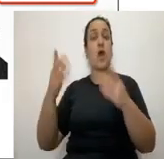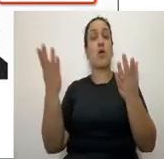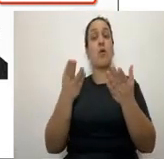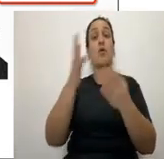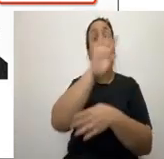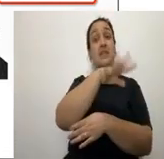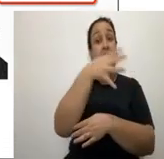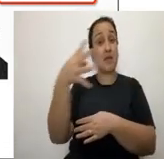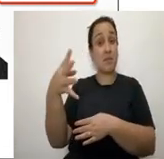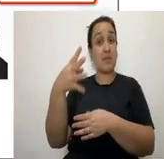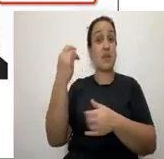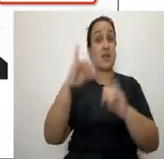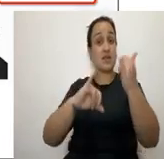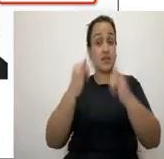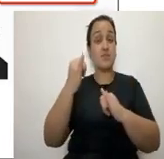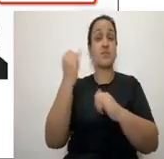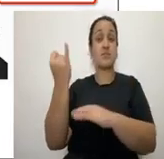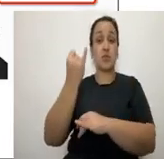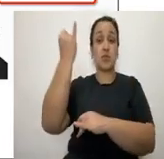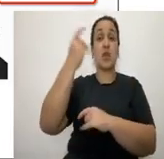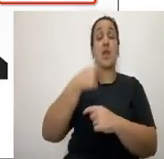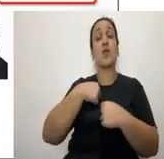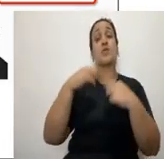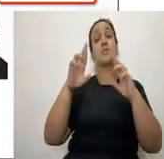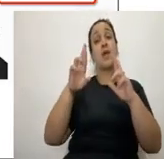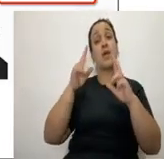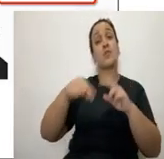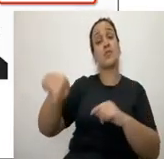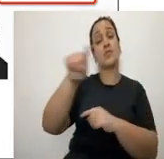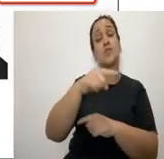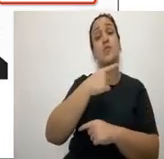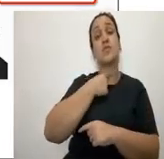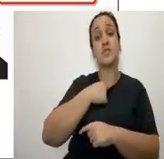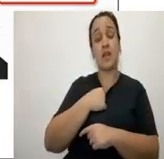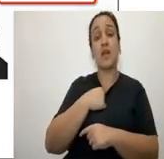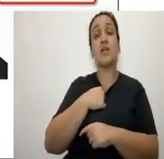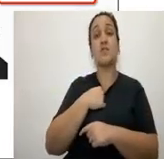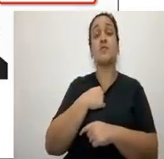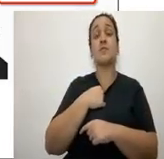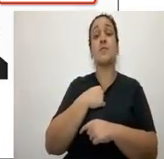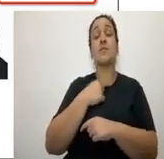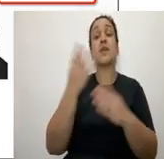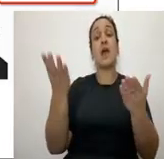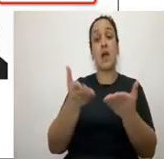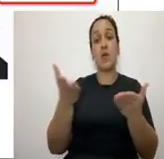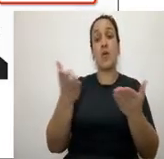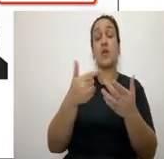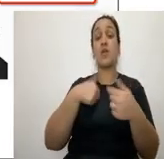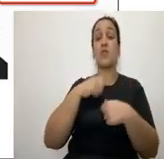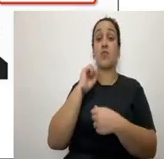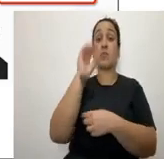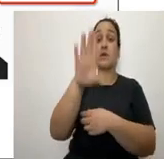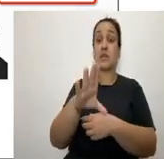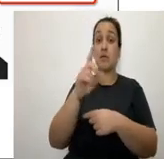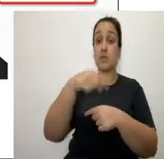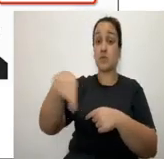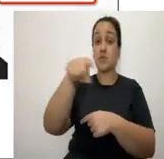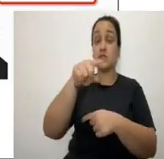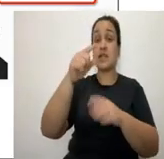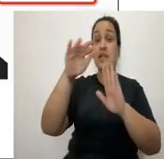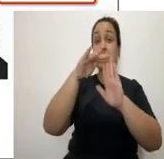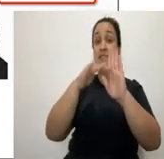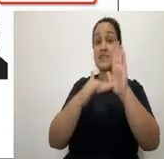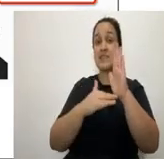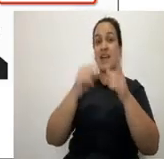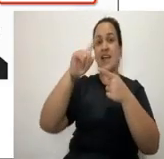nos próximos, né? Principalmente agora na tabela periódica. Eu espero que vocês tenham gostado e vou passar para vocês